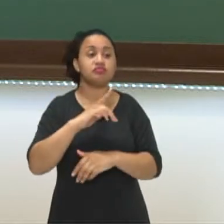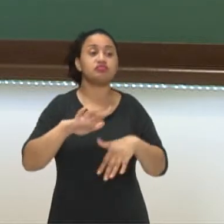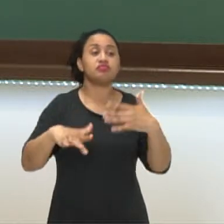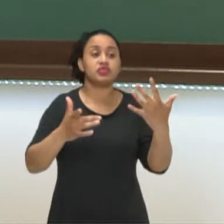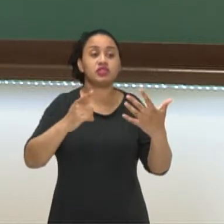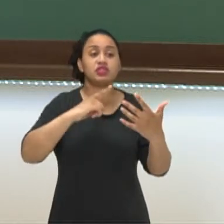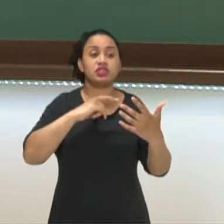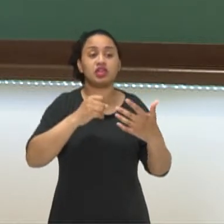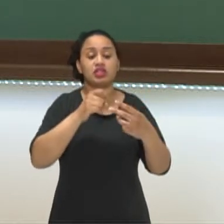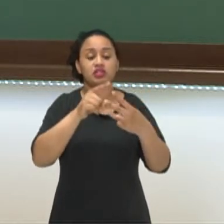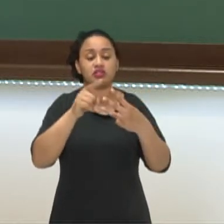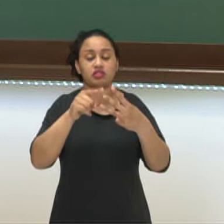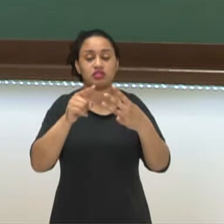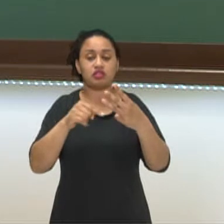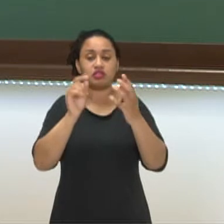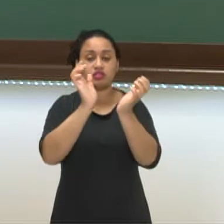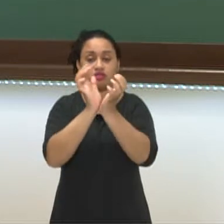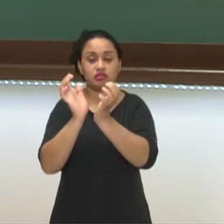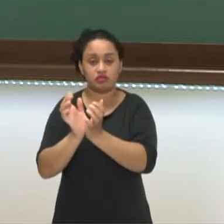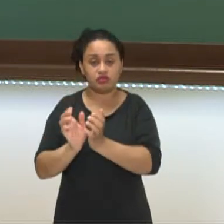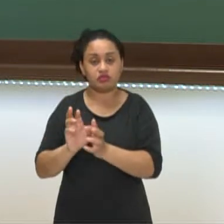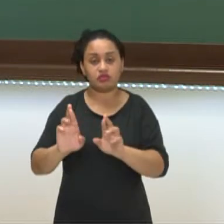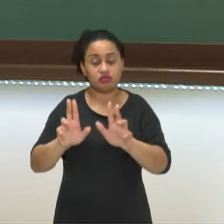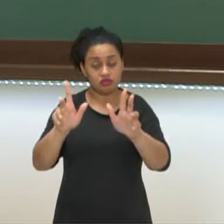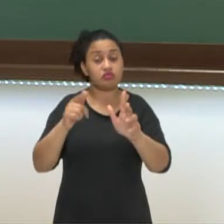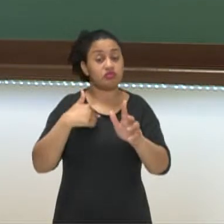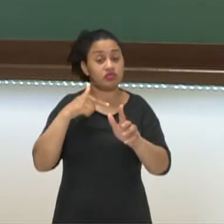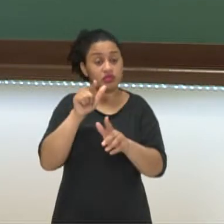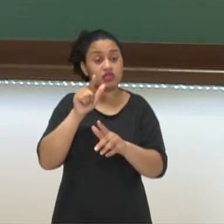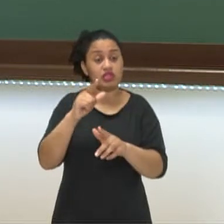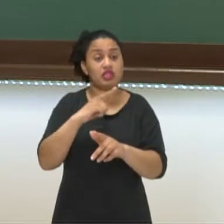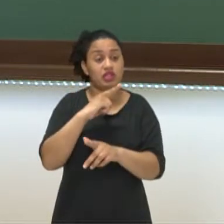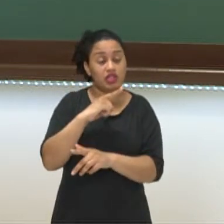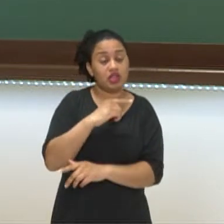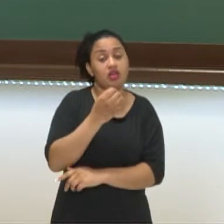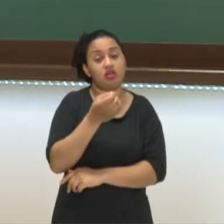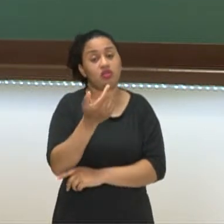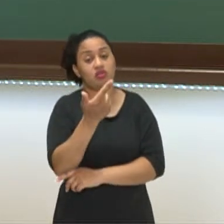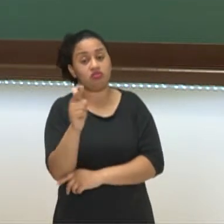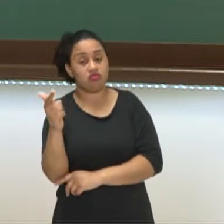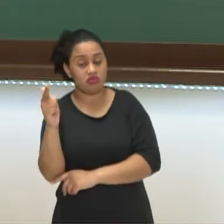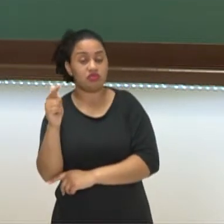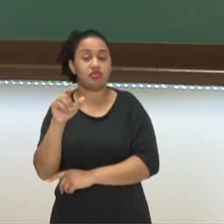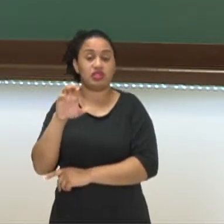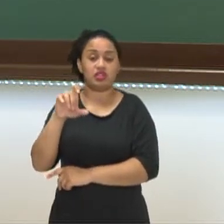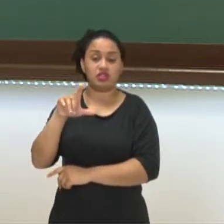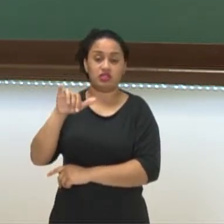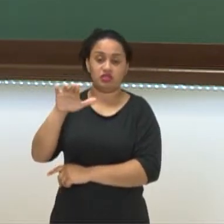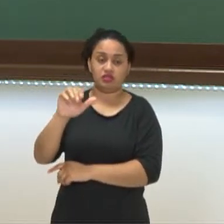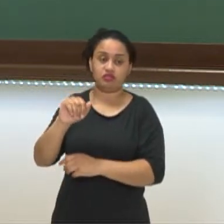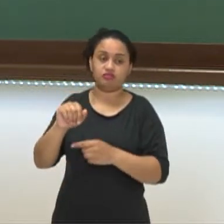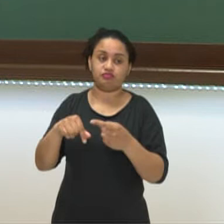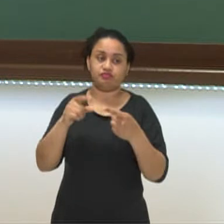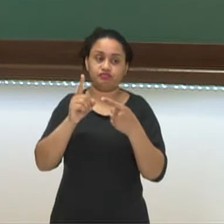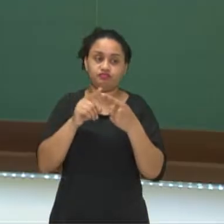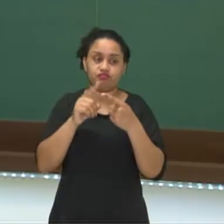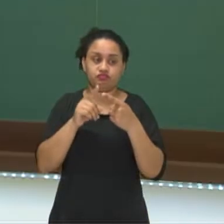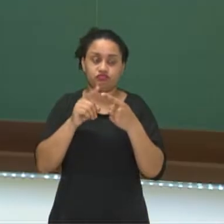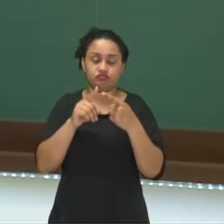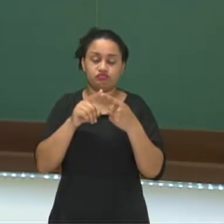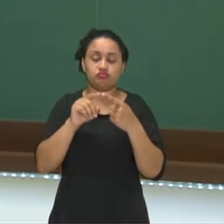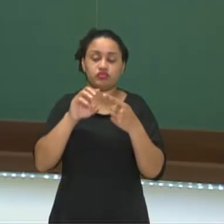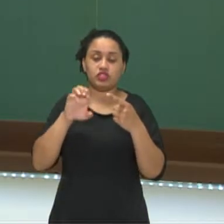ter 3 categorias diferentes em relação à presença ou à ausência desse celoma. Então, os